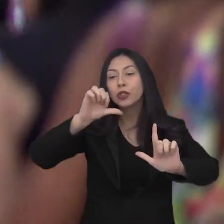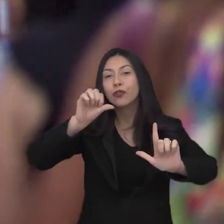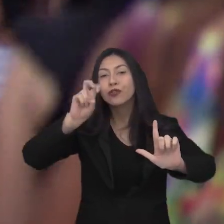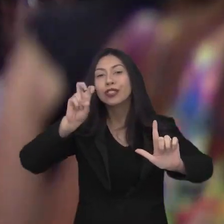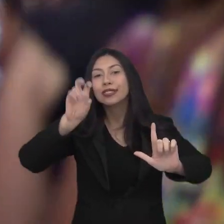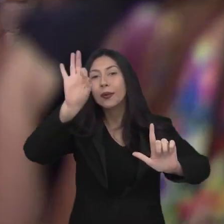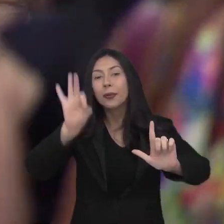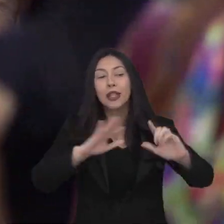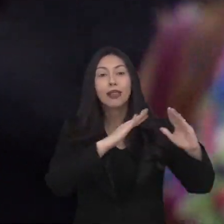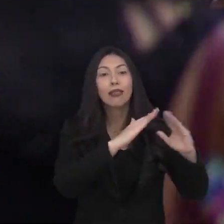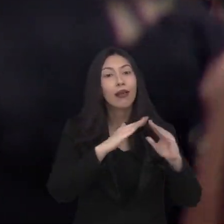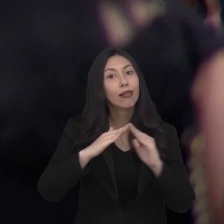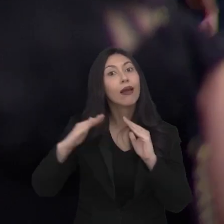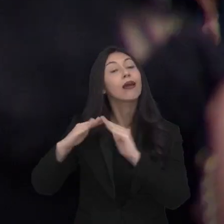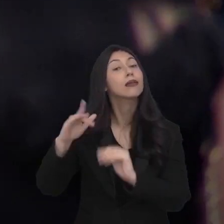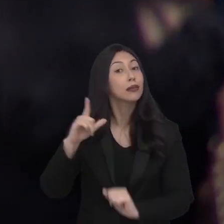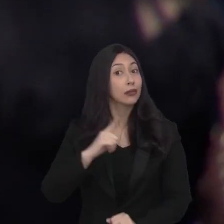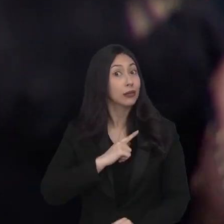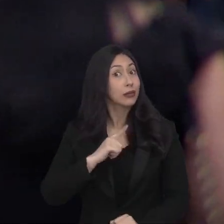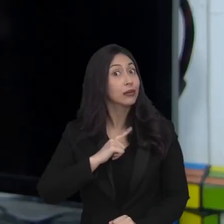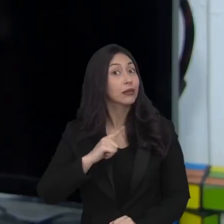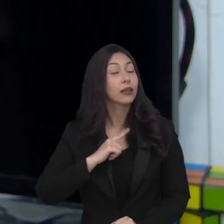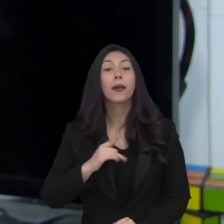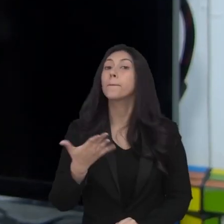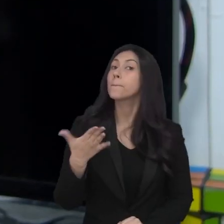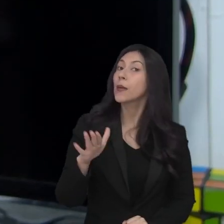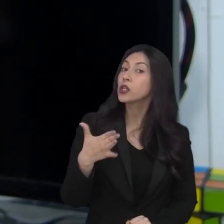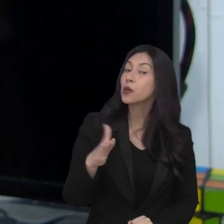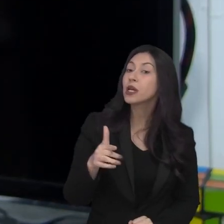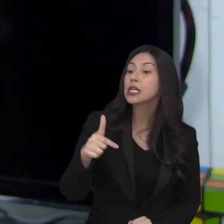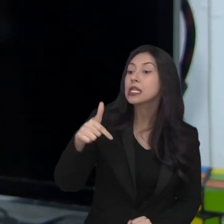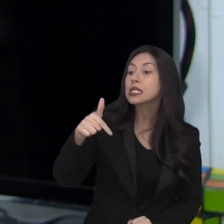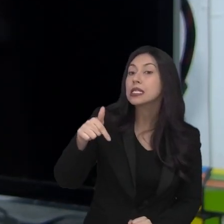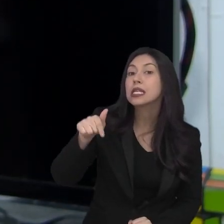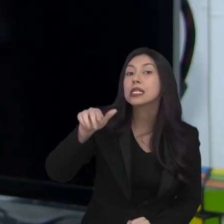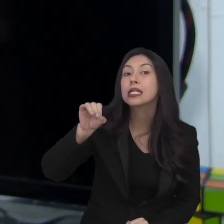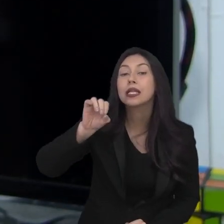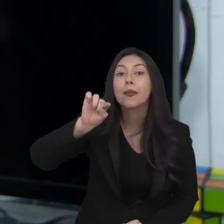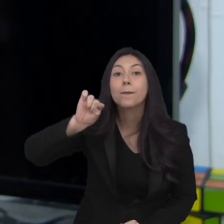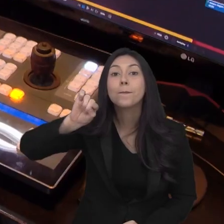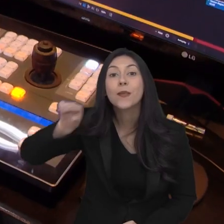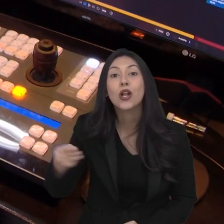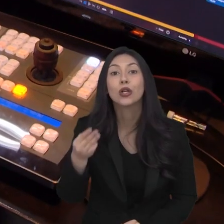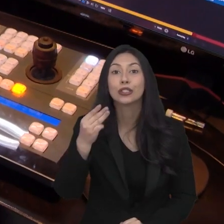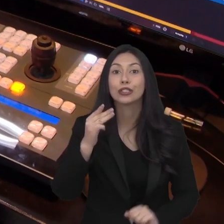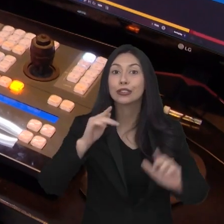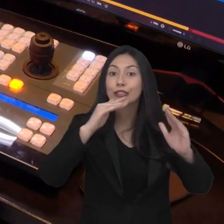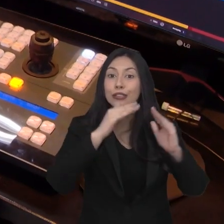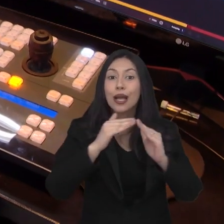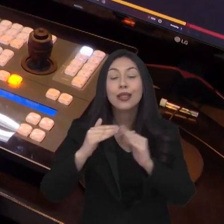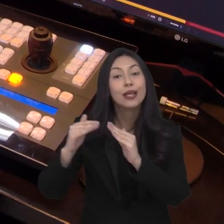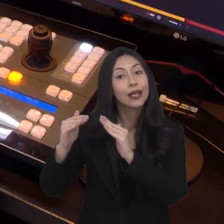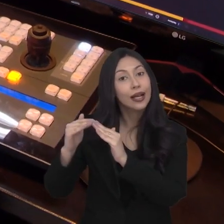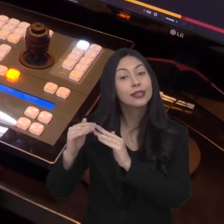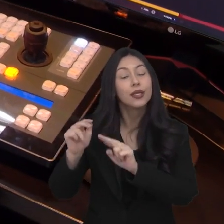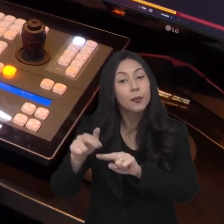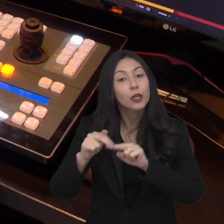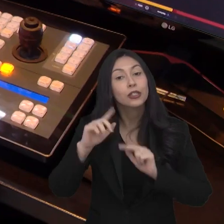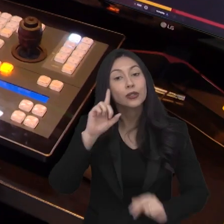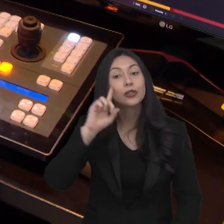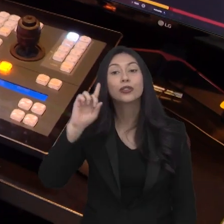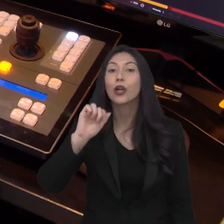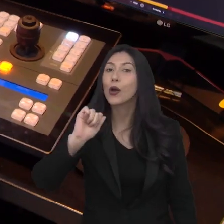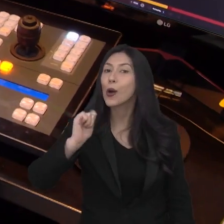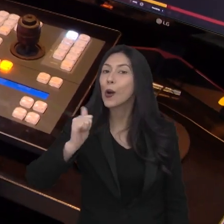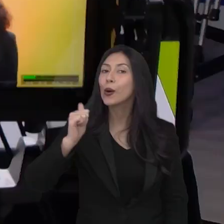quase 95% dos lares brasileiros. São mais de 70 milhões de domicílios. Por tamanha importância, o dia